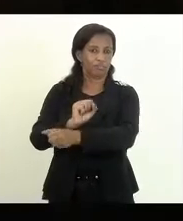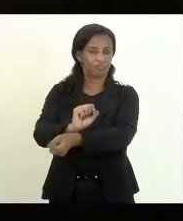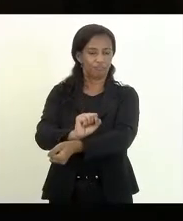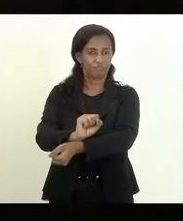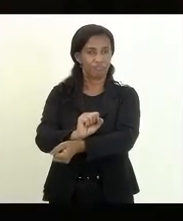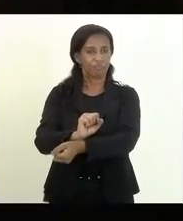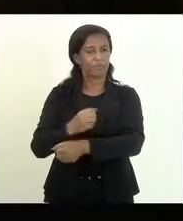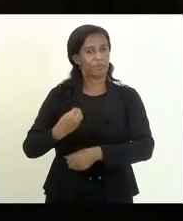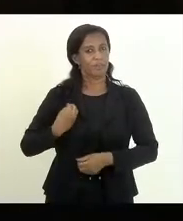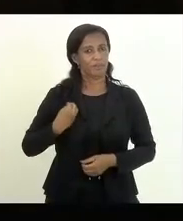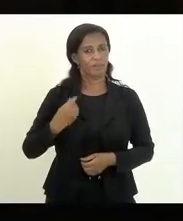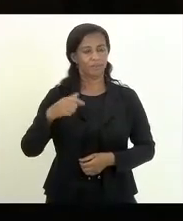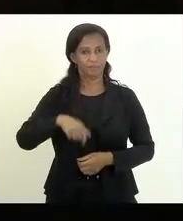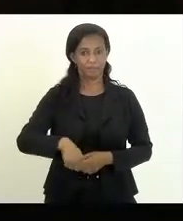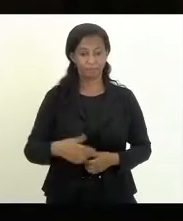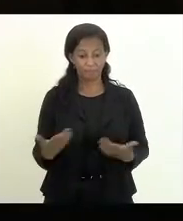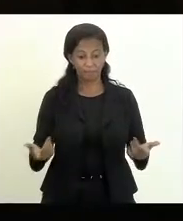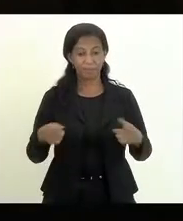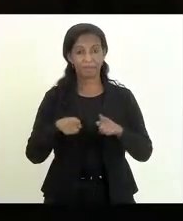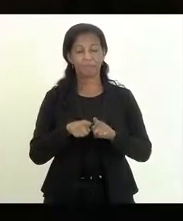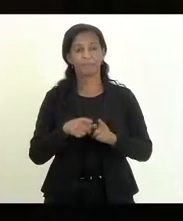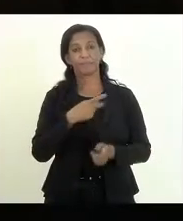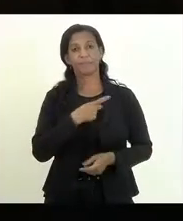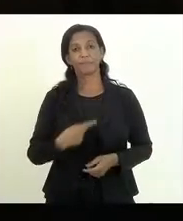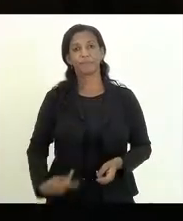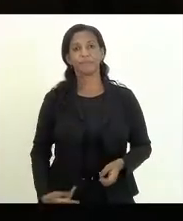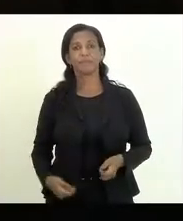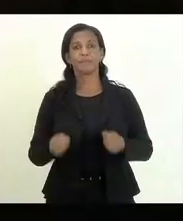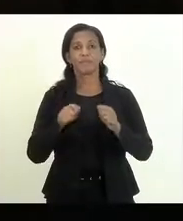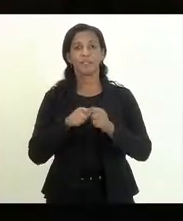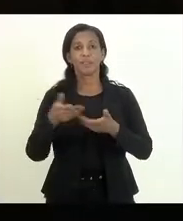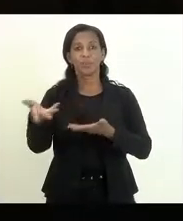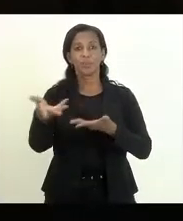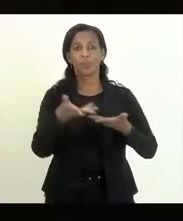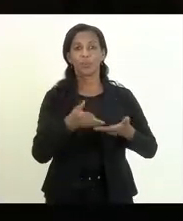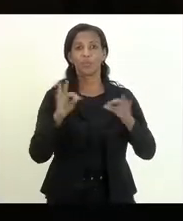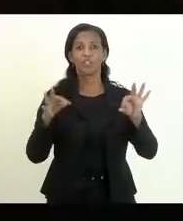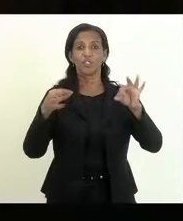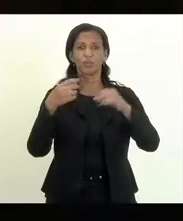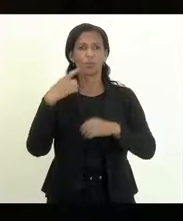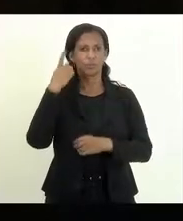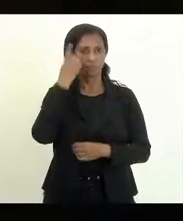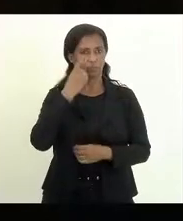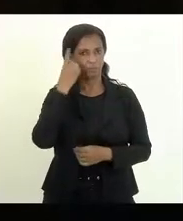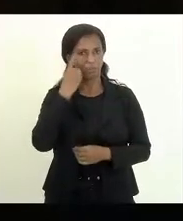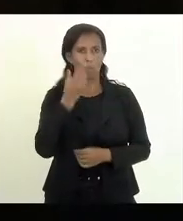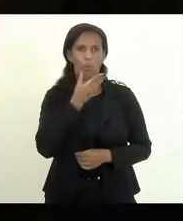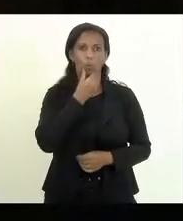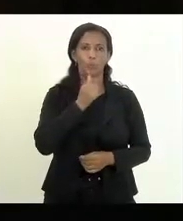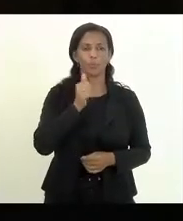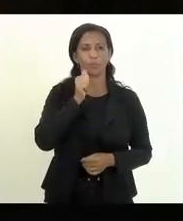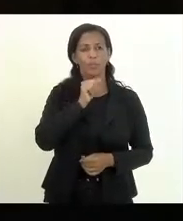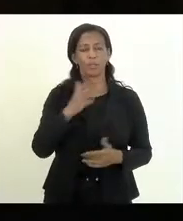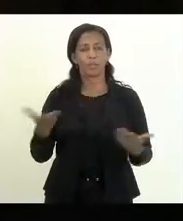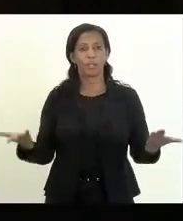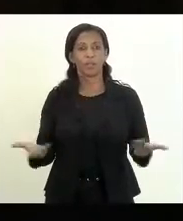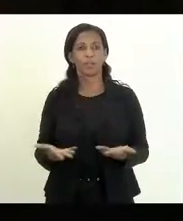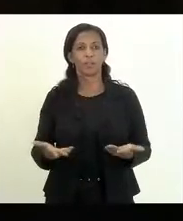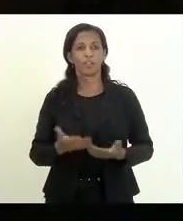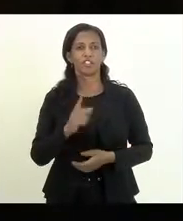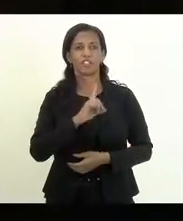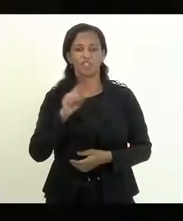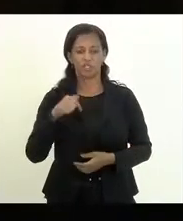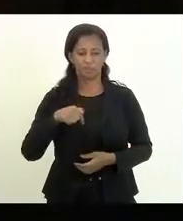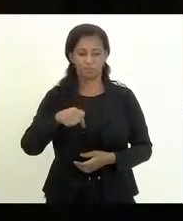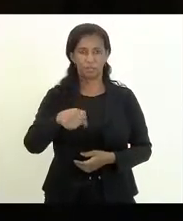que aqui vivemos. E aí, senhor presidente, fazer o convite a todos os deputados e deputadas que agora, no